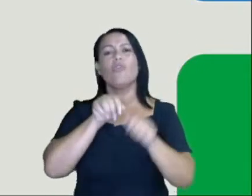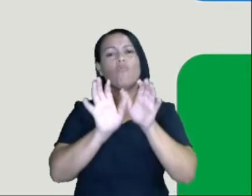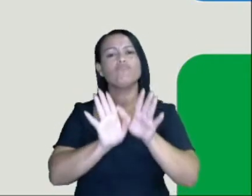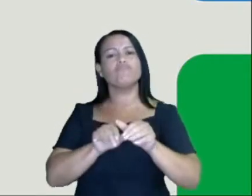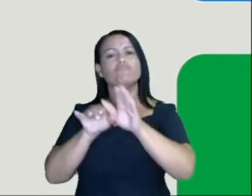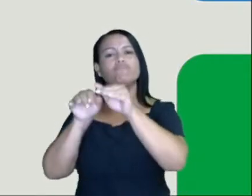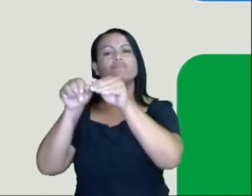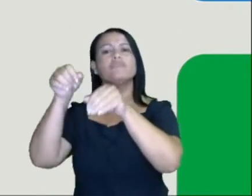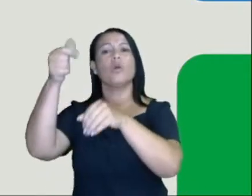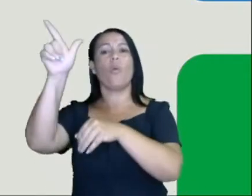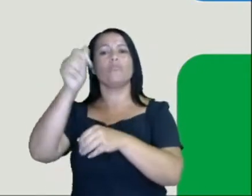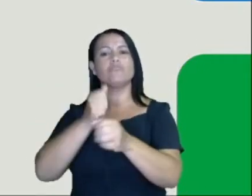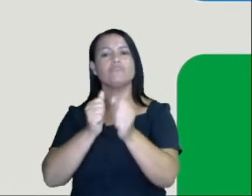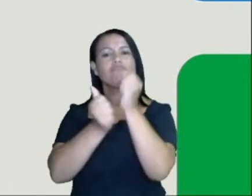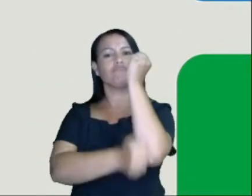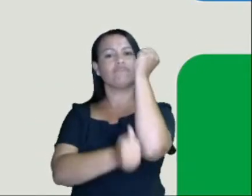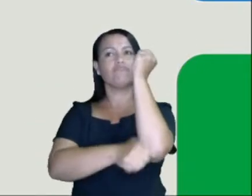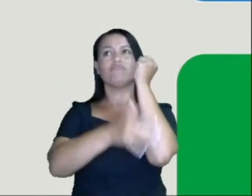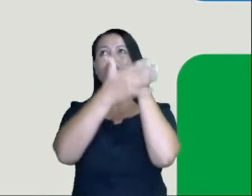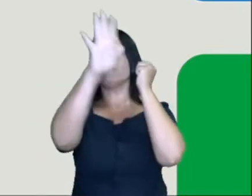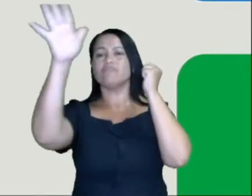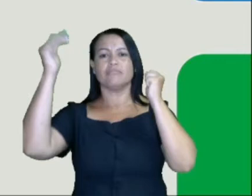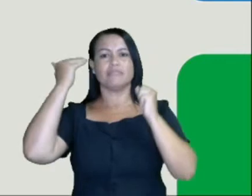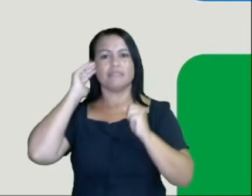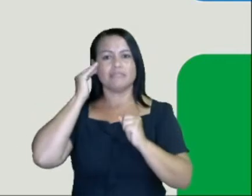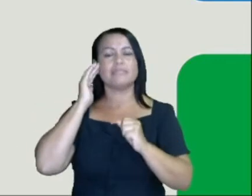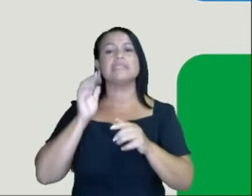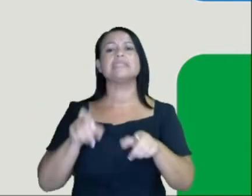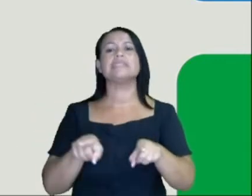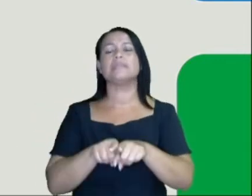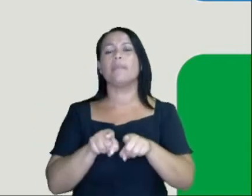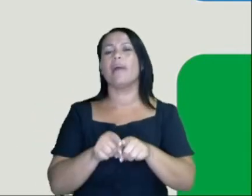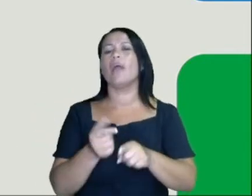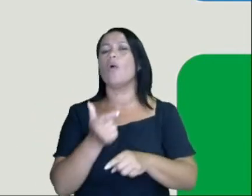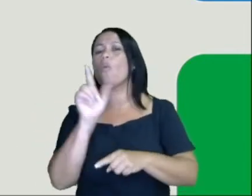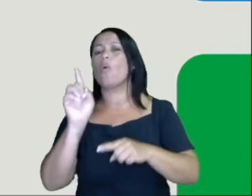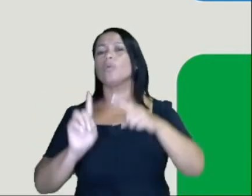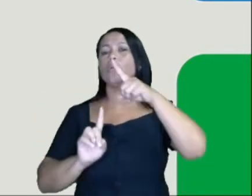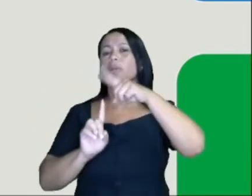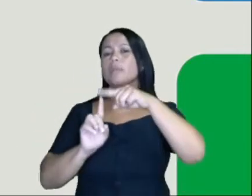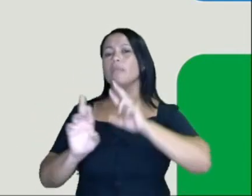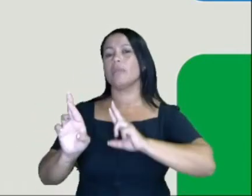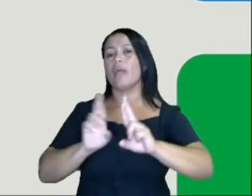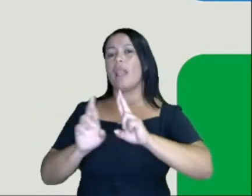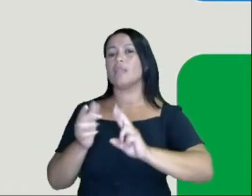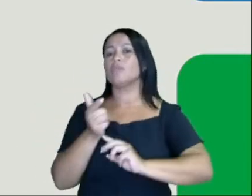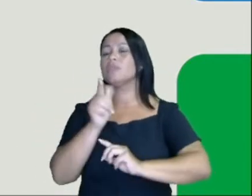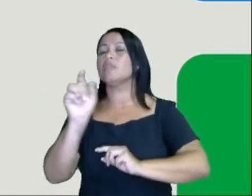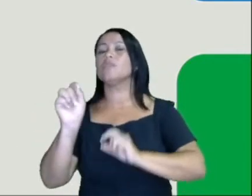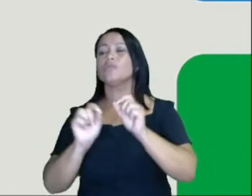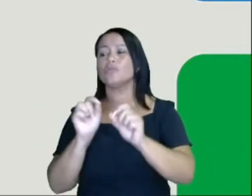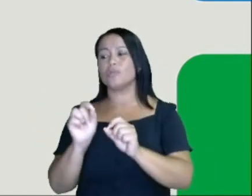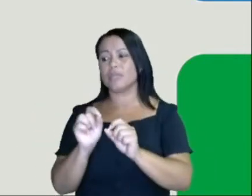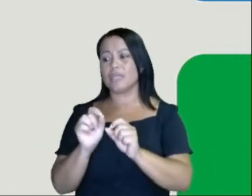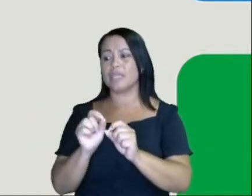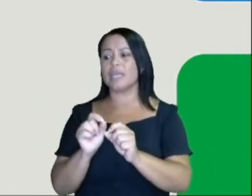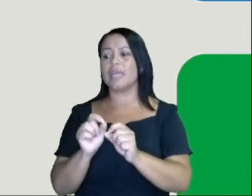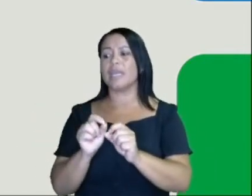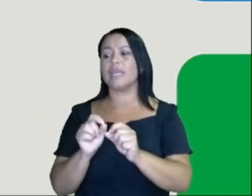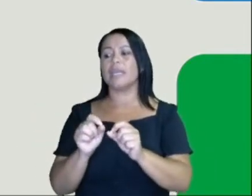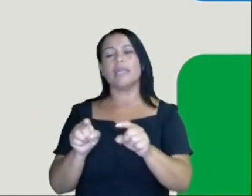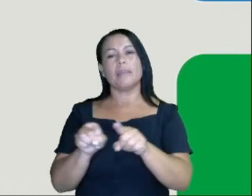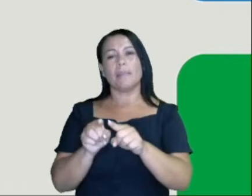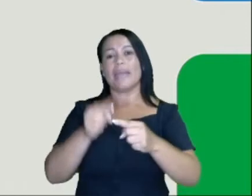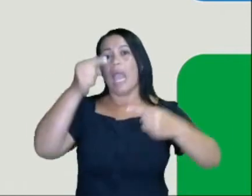planta. Um outro tipo de relação entre espécies diferentes que causa desvantagem para ambas